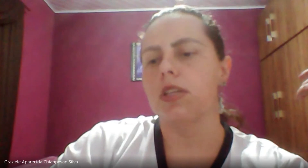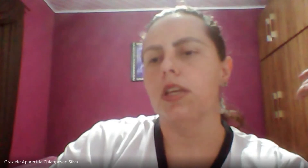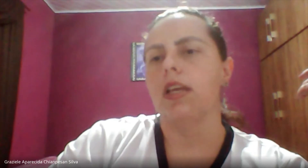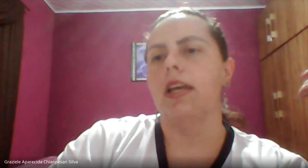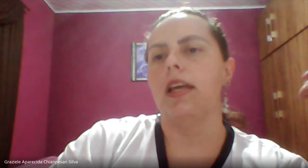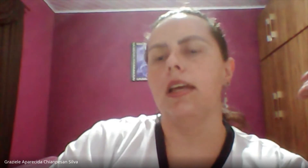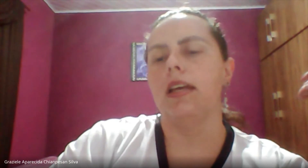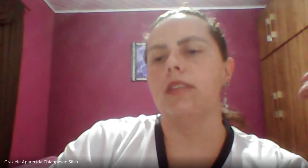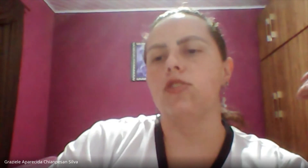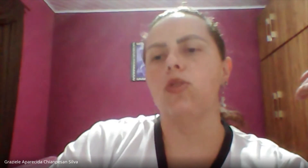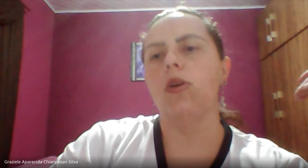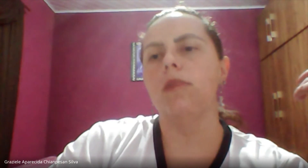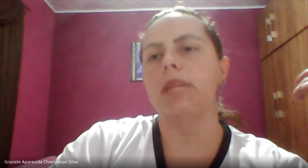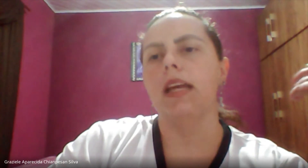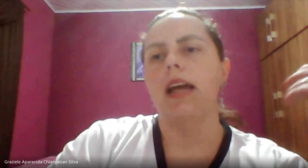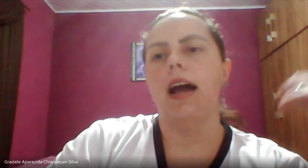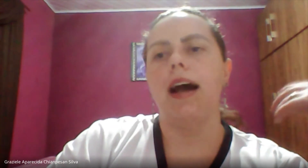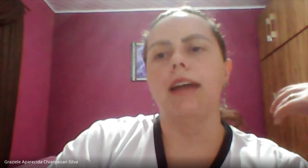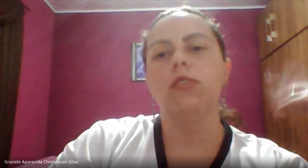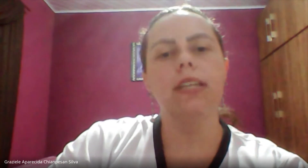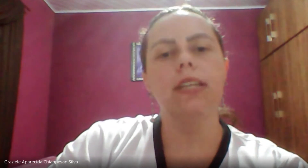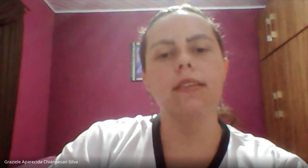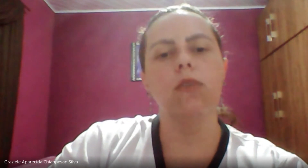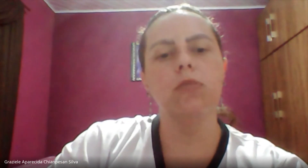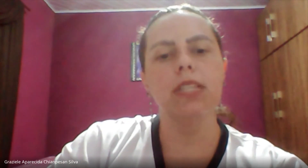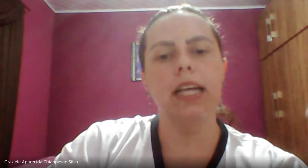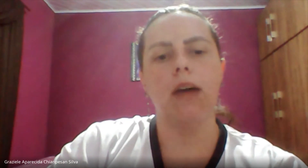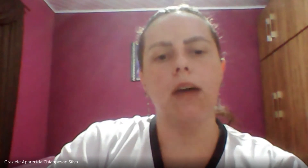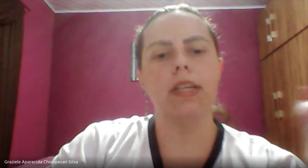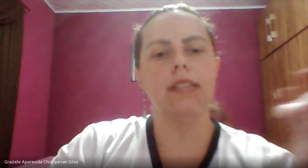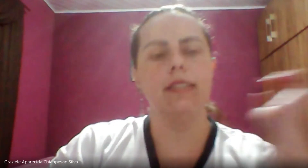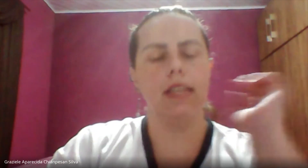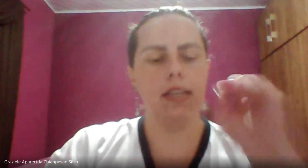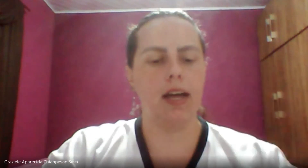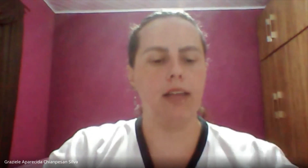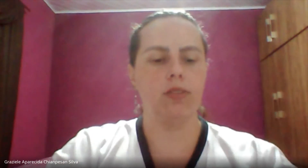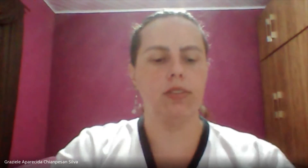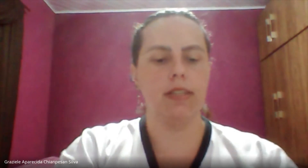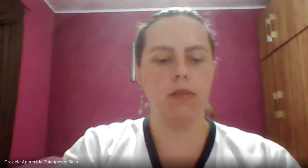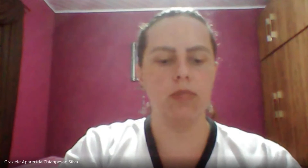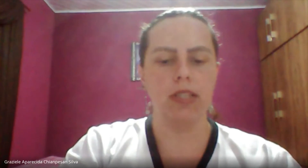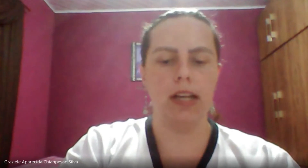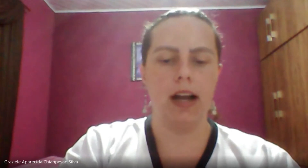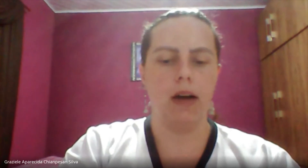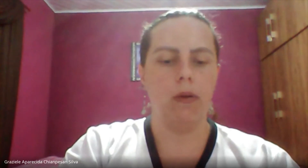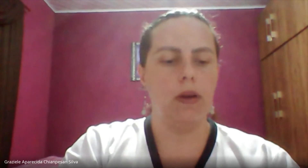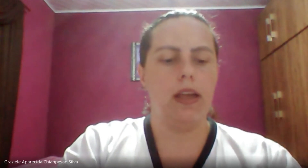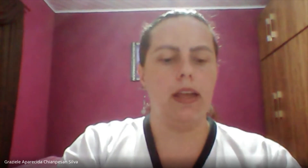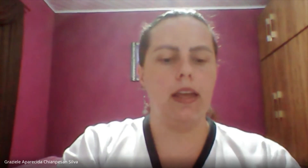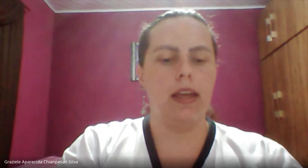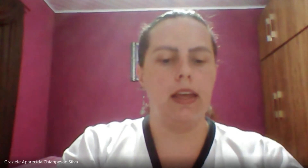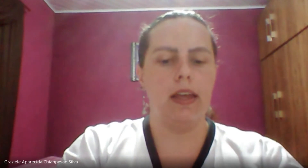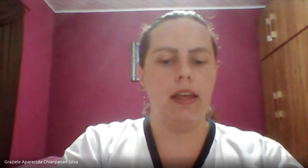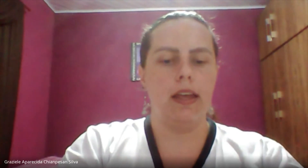falamos sobre a notação musical. O que, que seria a notação musical?